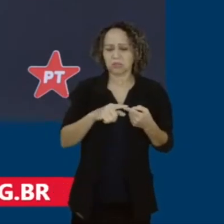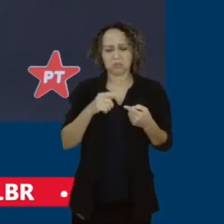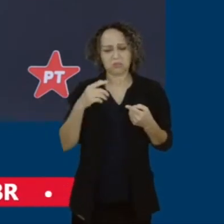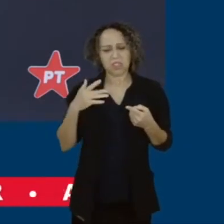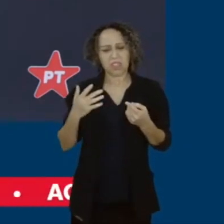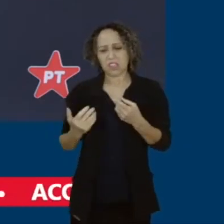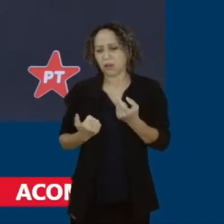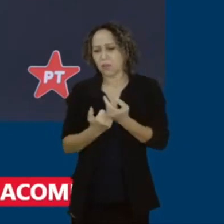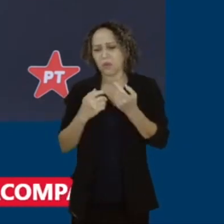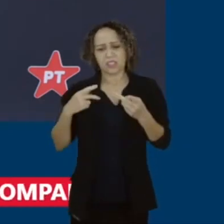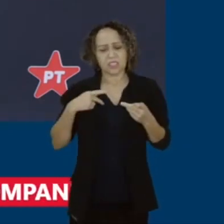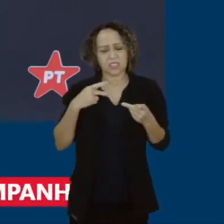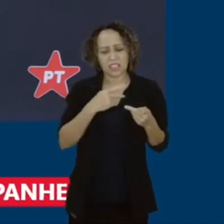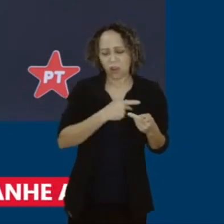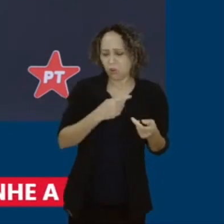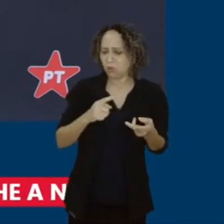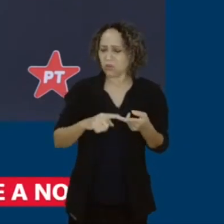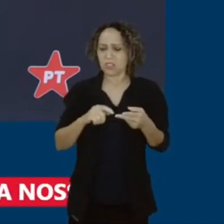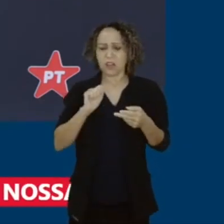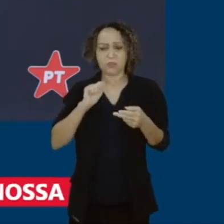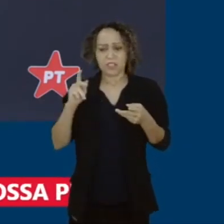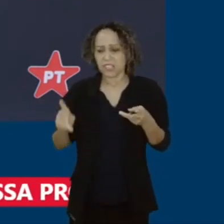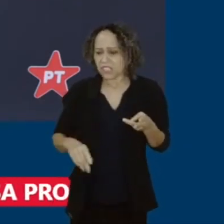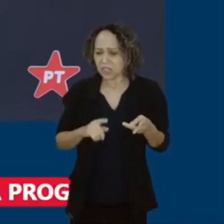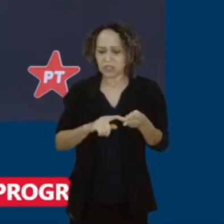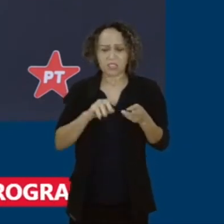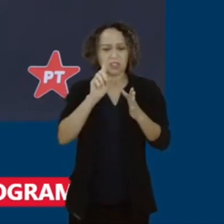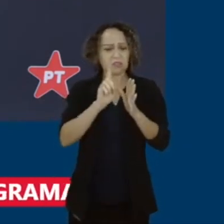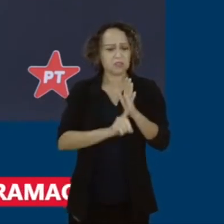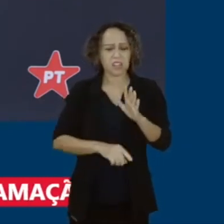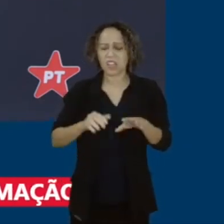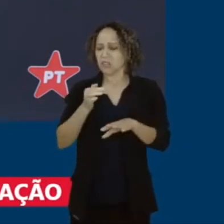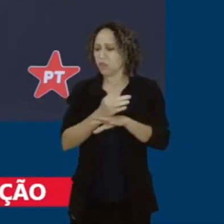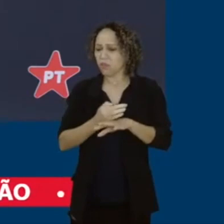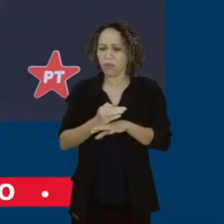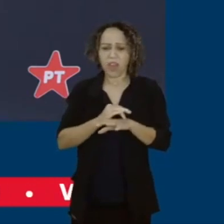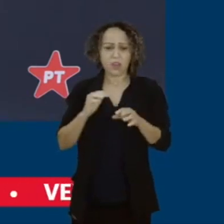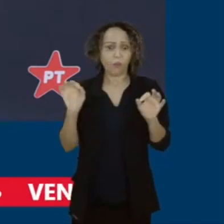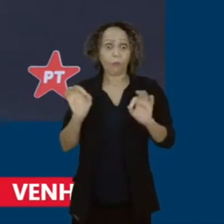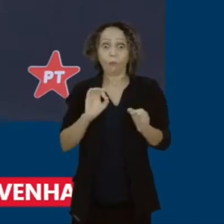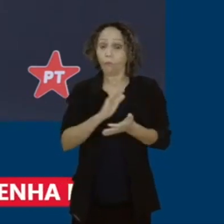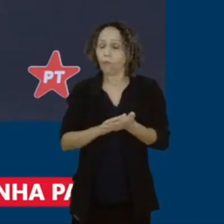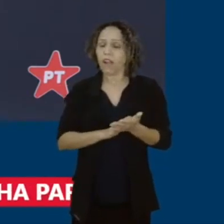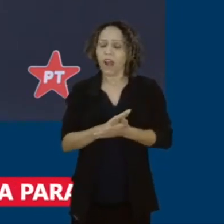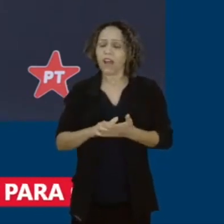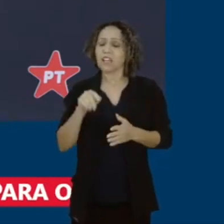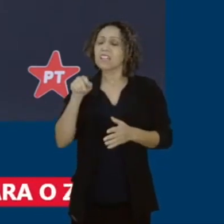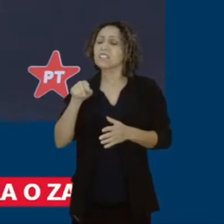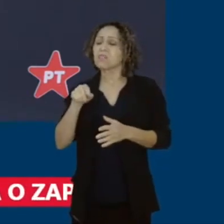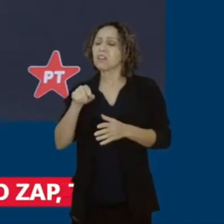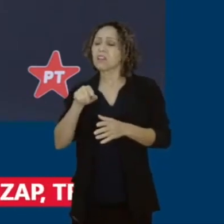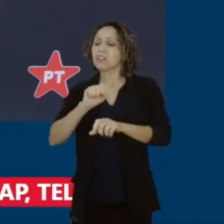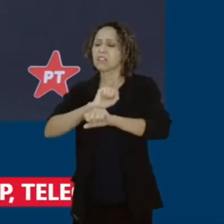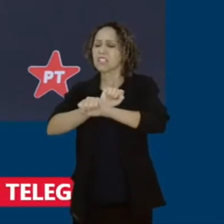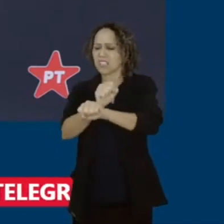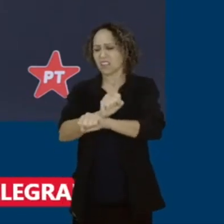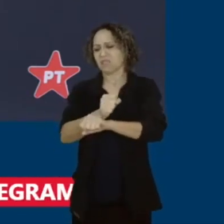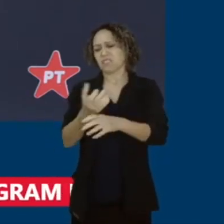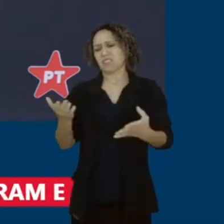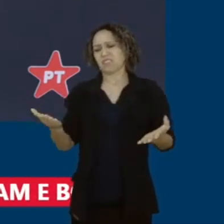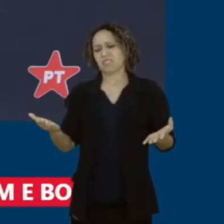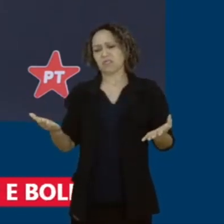não tem nada. Isso é escravidão absoluta. A gente tem que enfrentar esse problema.